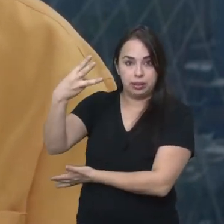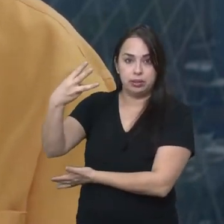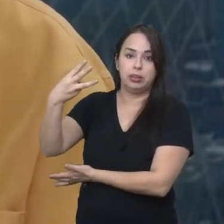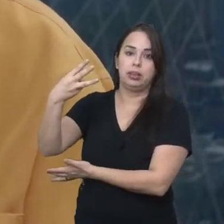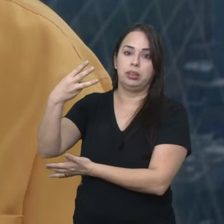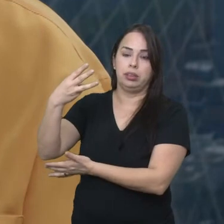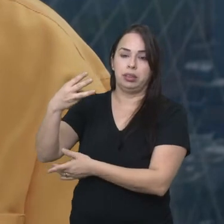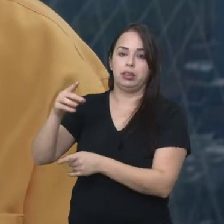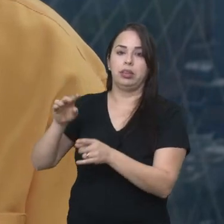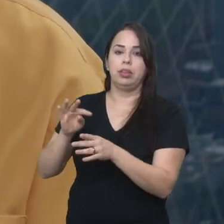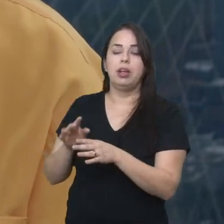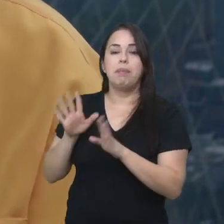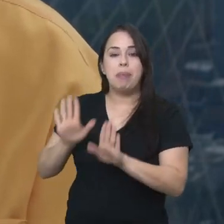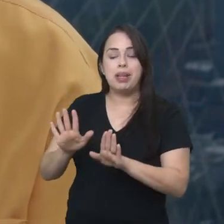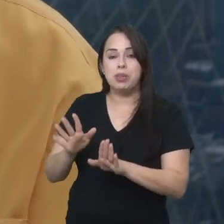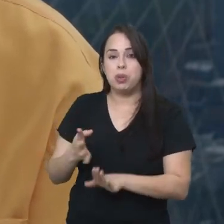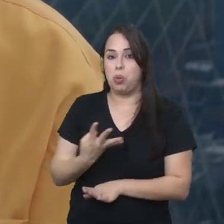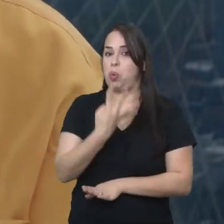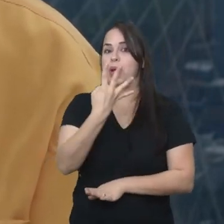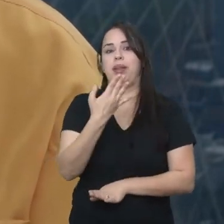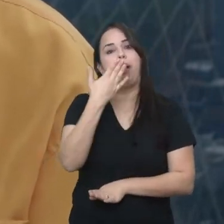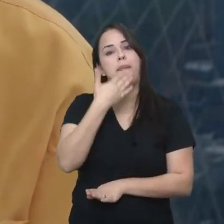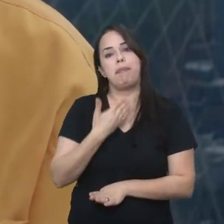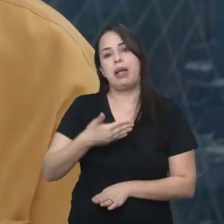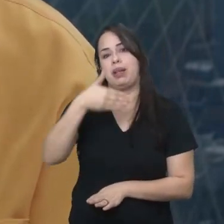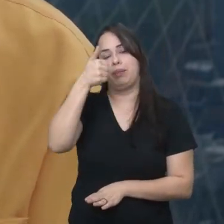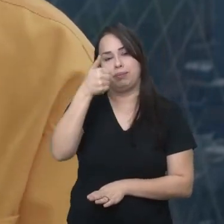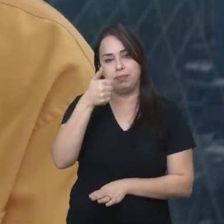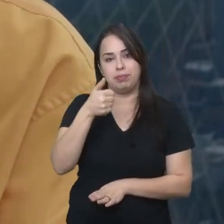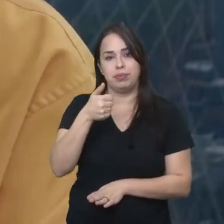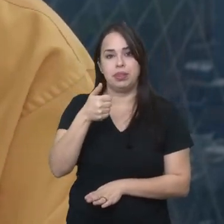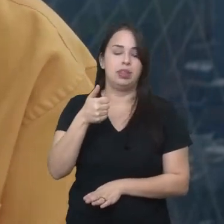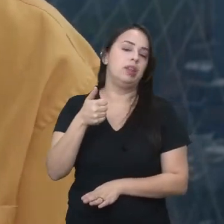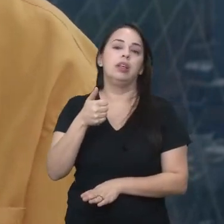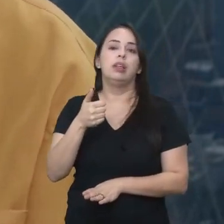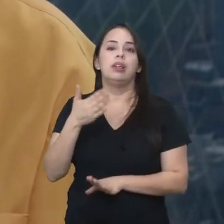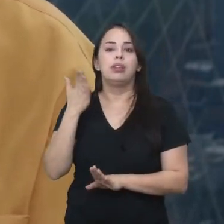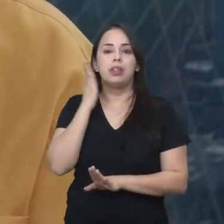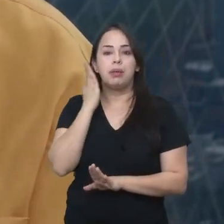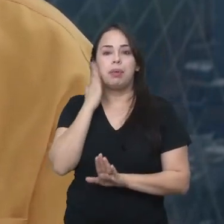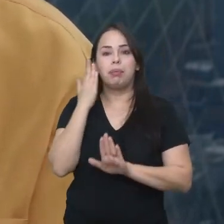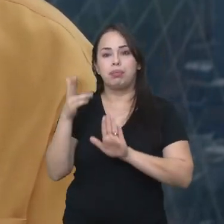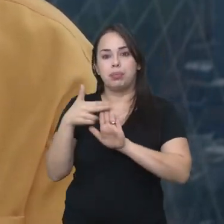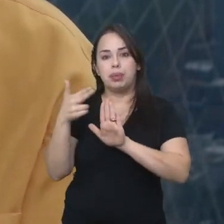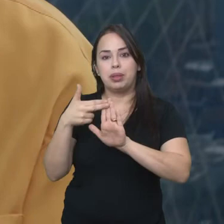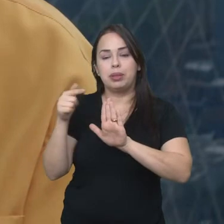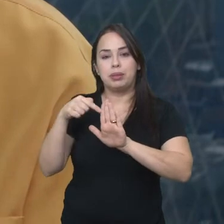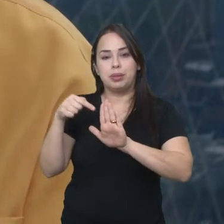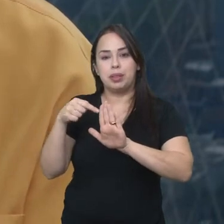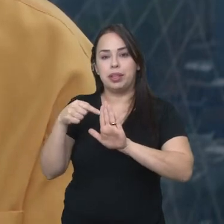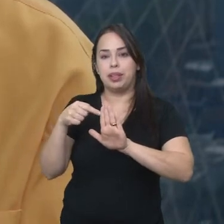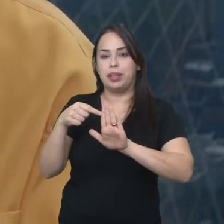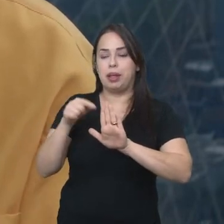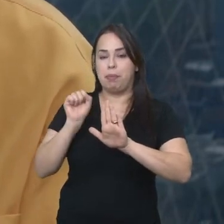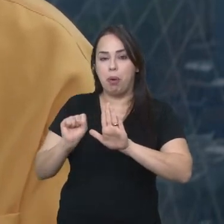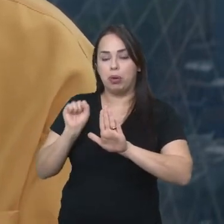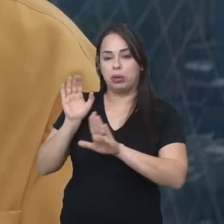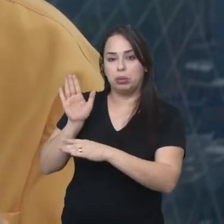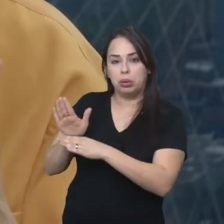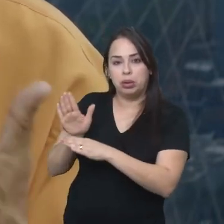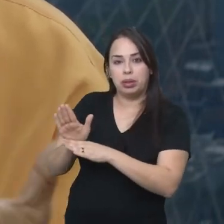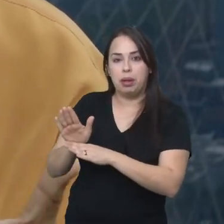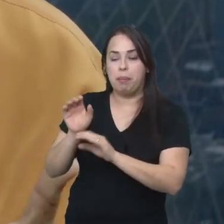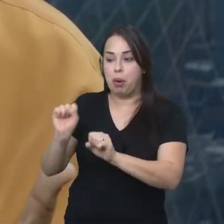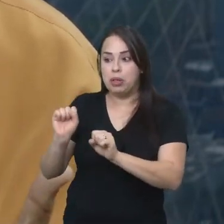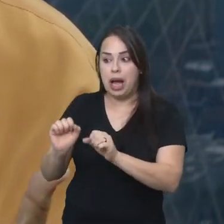que tendo 4 seria o ideal para atender a demanda da nossa cidade, mesmo sabendo que existe uma resolução que vai dar um parâmetro, né? Que poderia ter